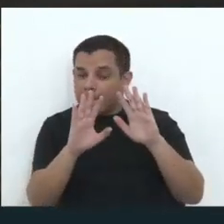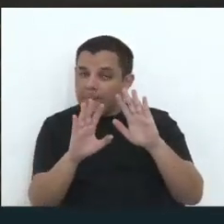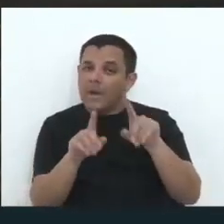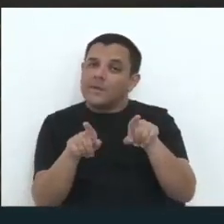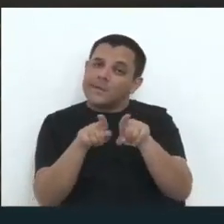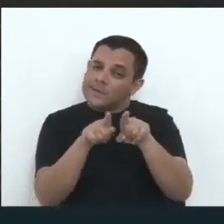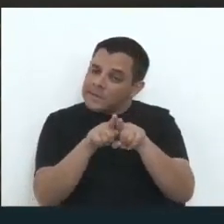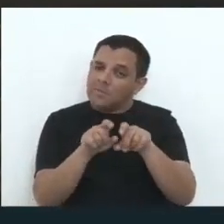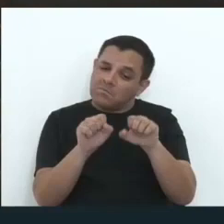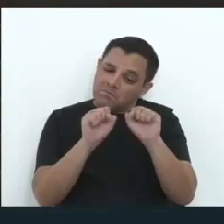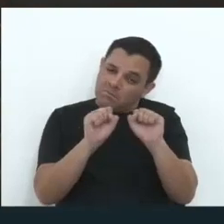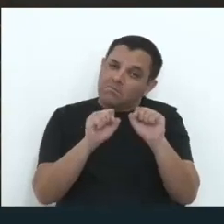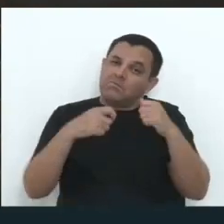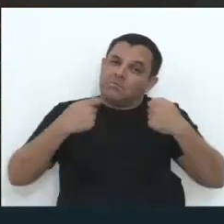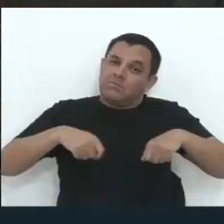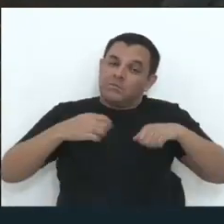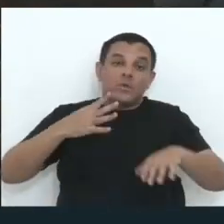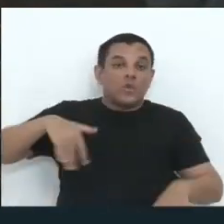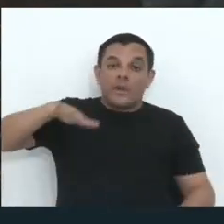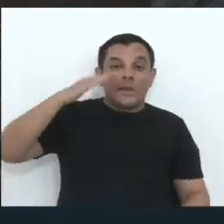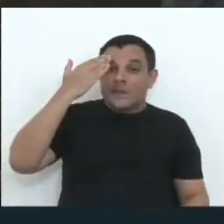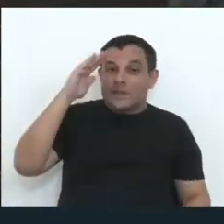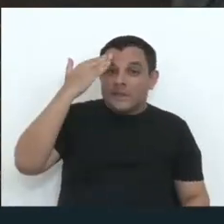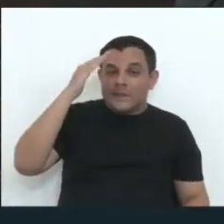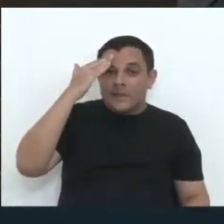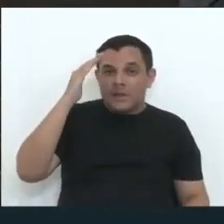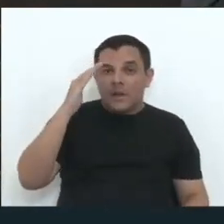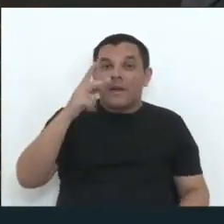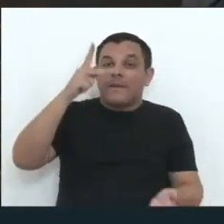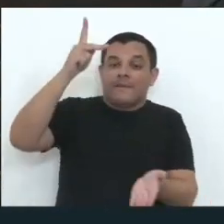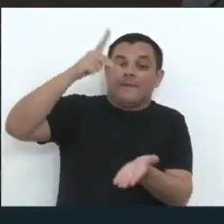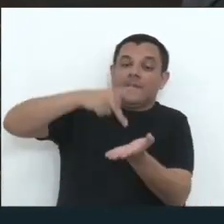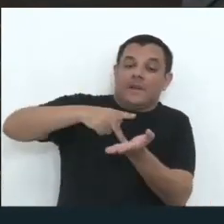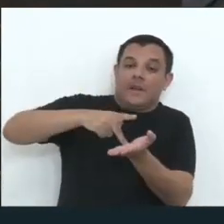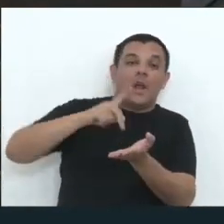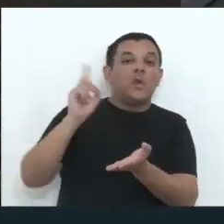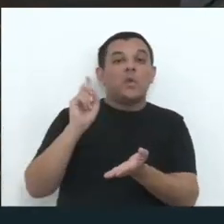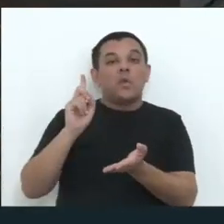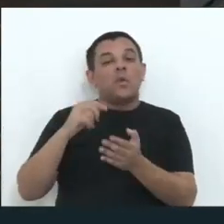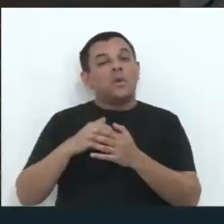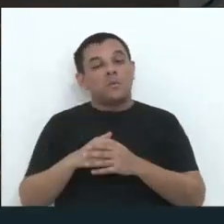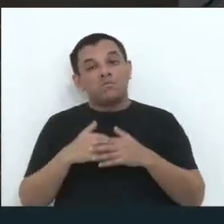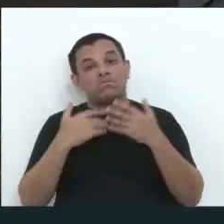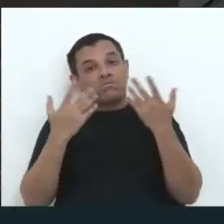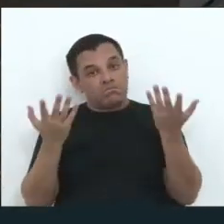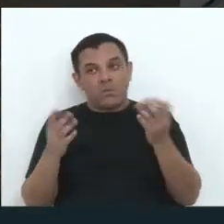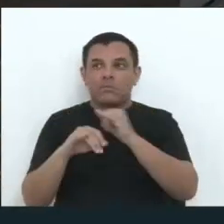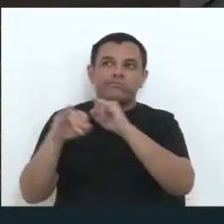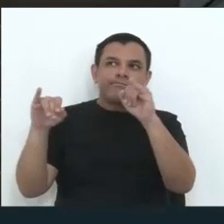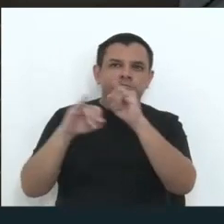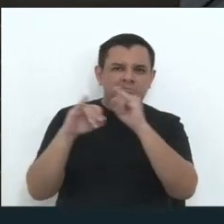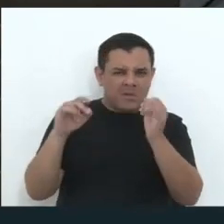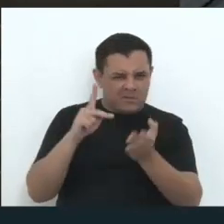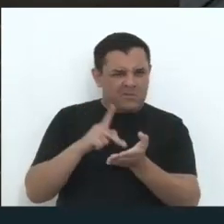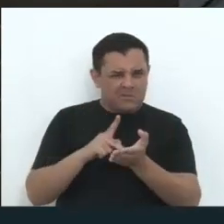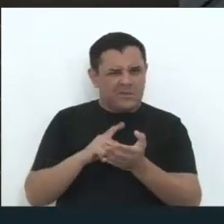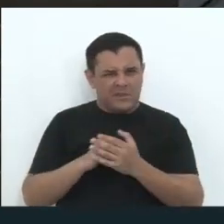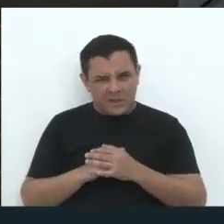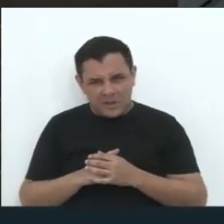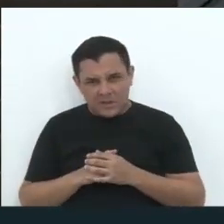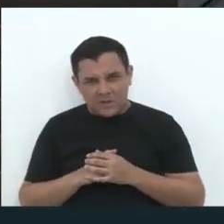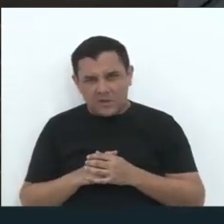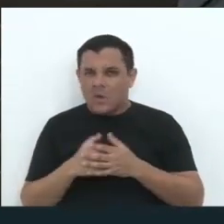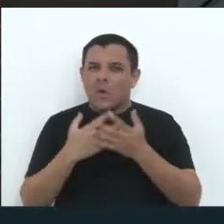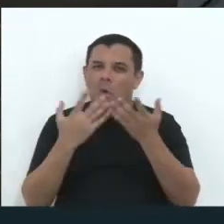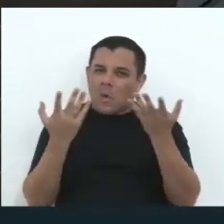gente entender a veracidade disso, dessa propaganda, se isso é verdade ou é